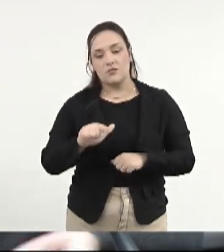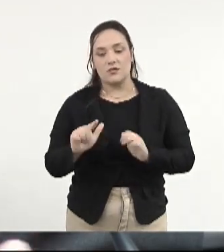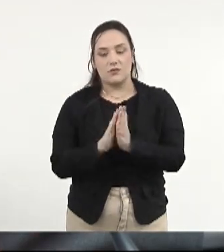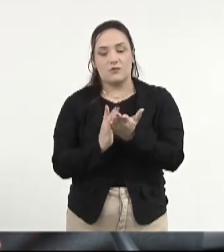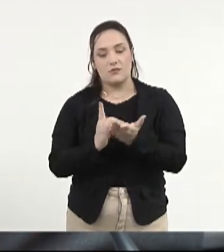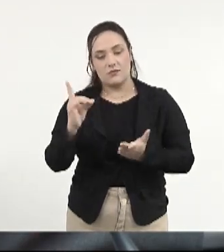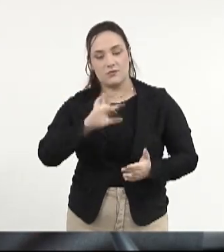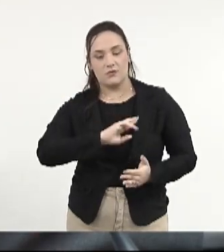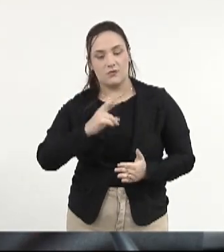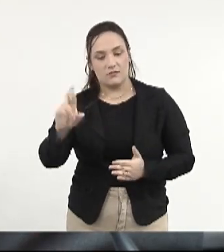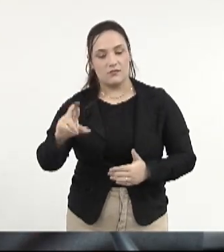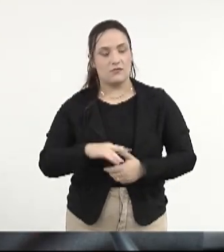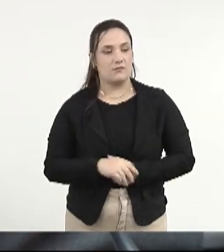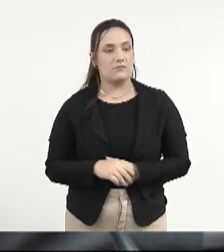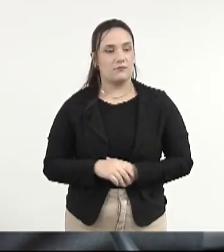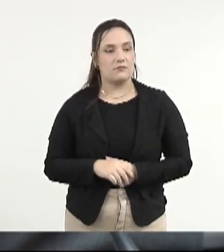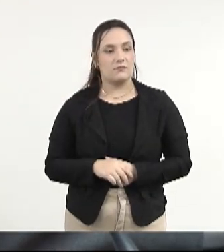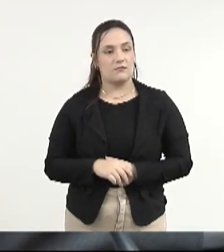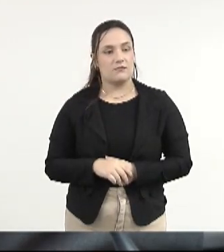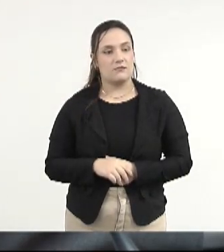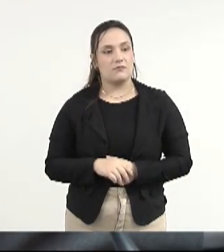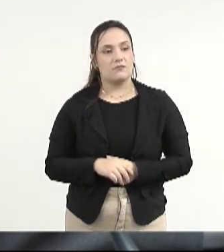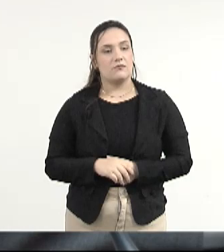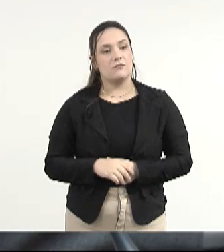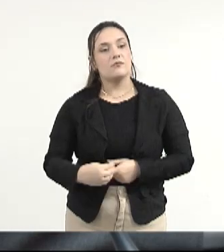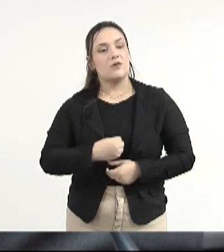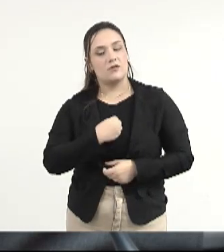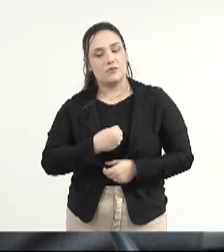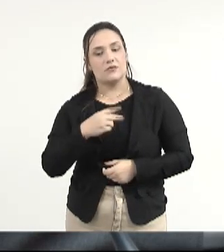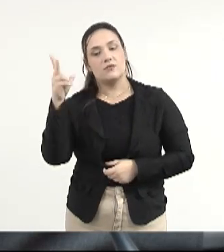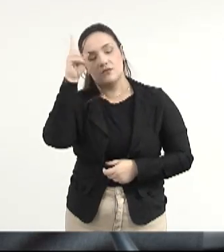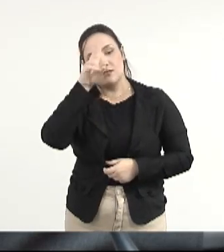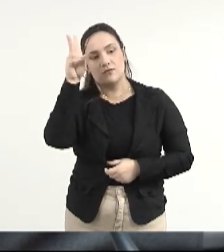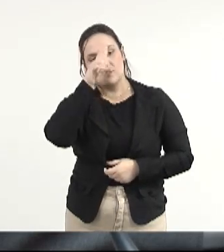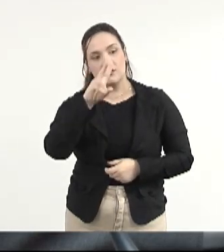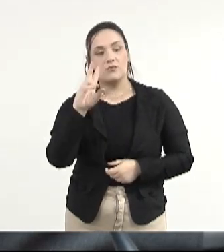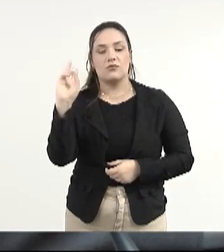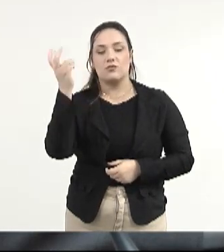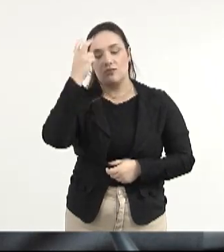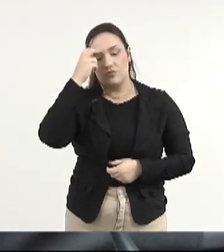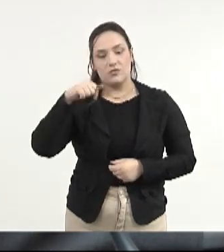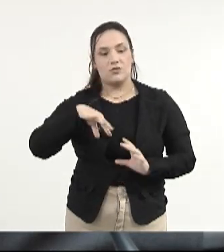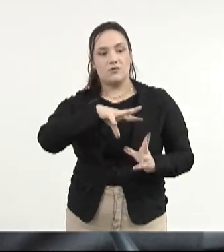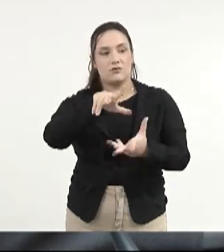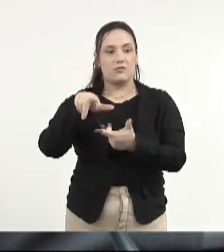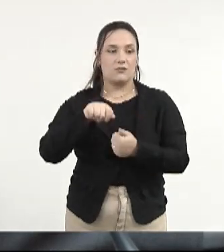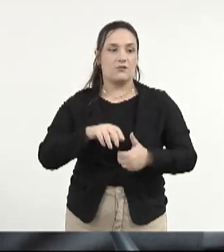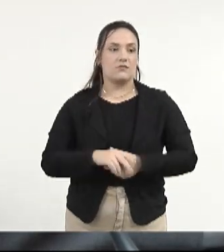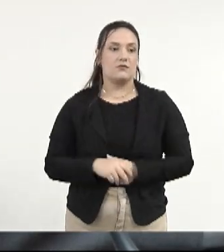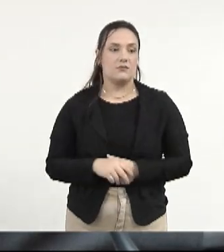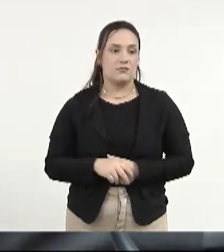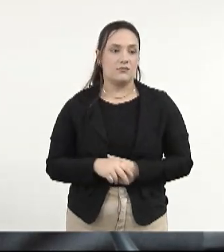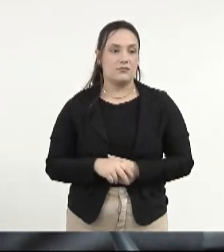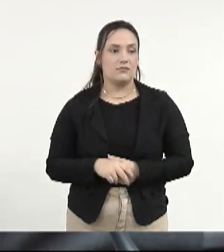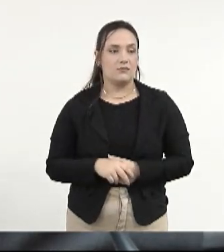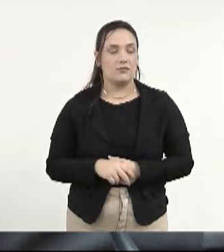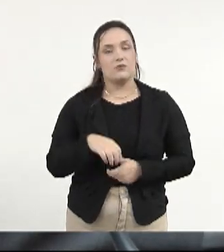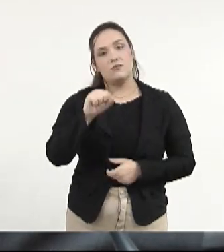livro religioso. Ela é parte importante da história e da cultura mundial. E